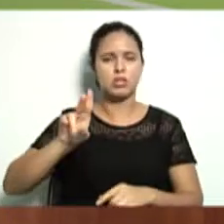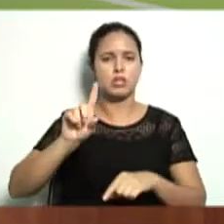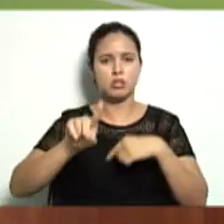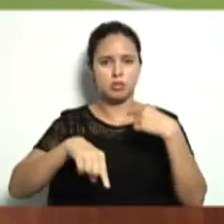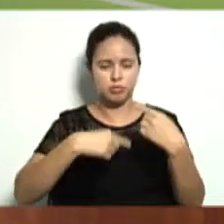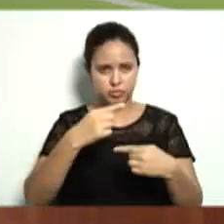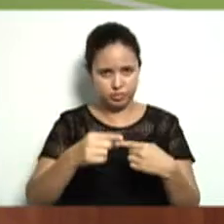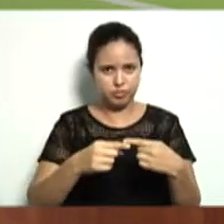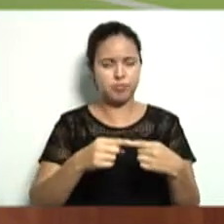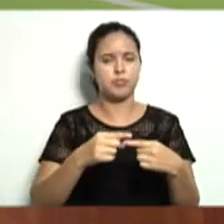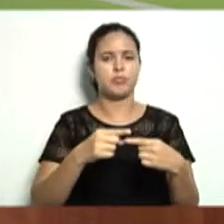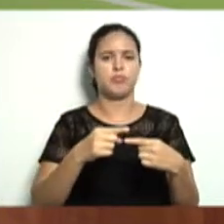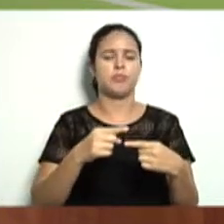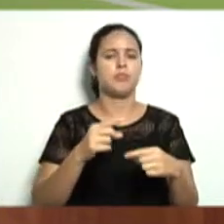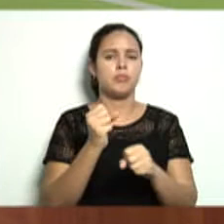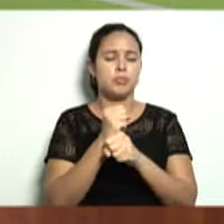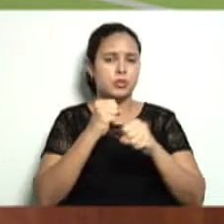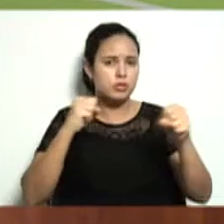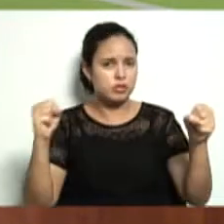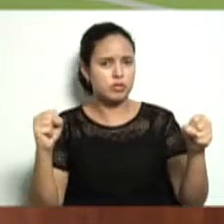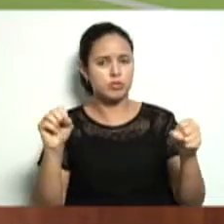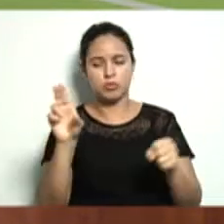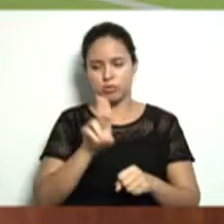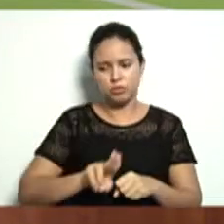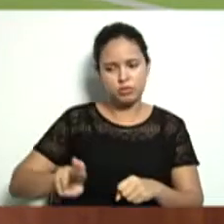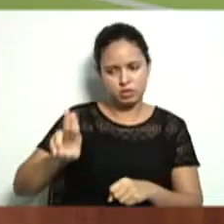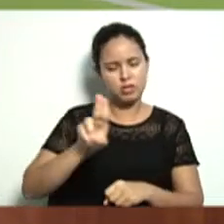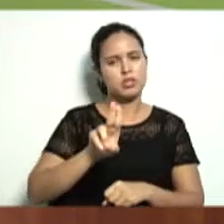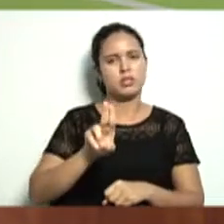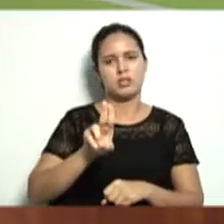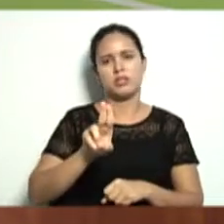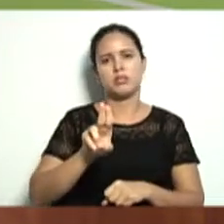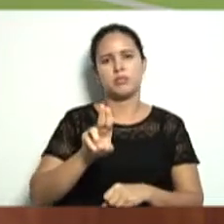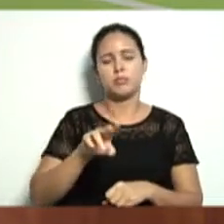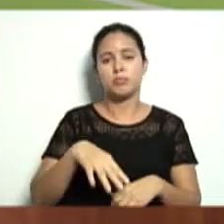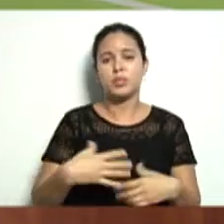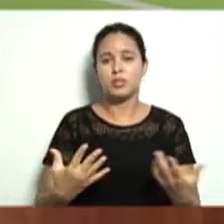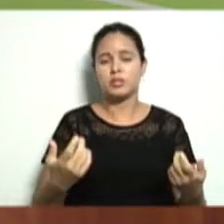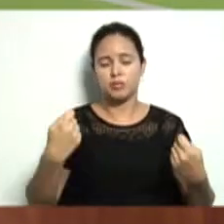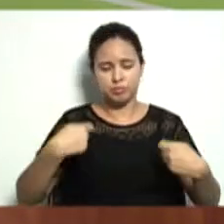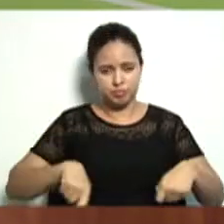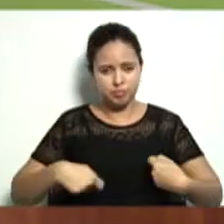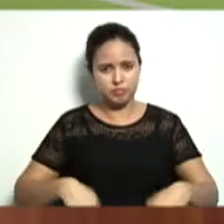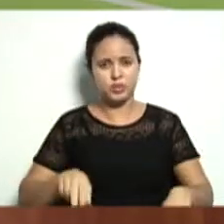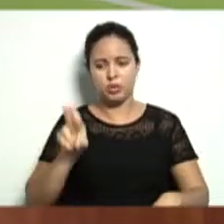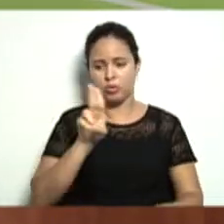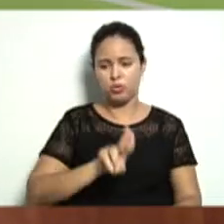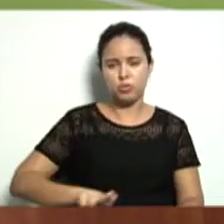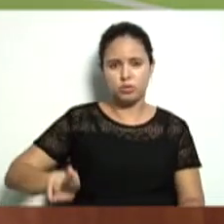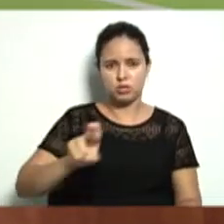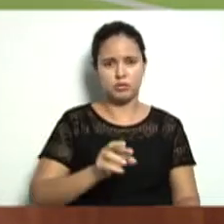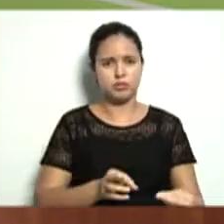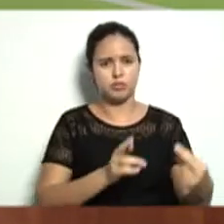Rivaldo traz para a gente. É impossível a gente não utilizar as coisas do ambiente, mas a gente tem que utilizar com